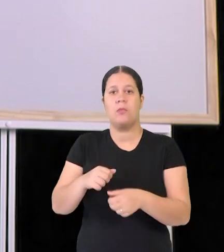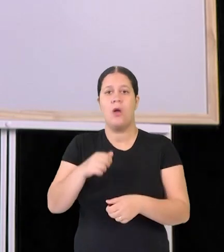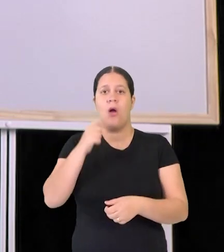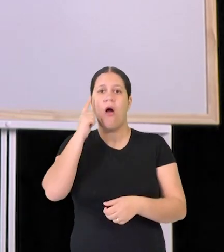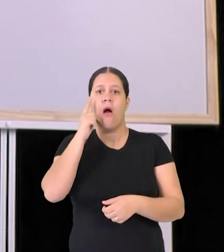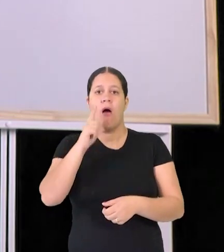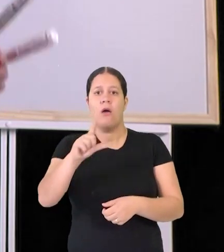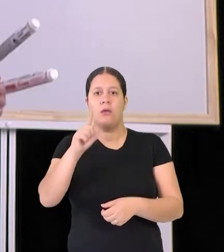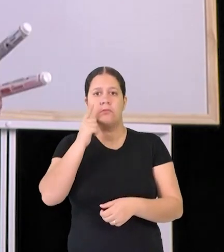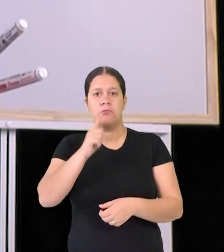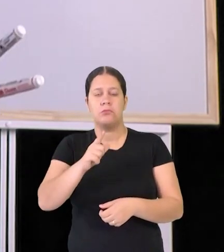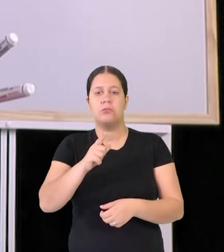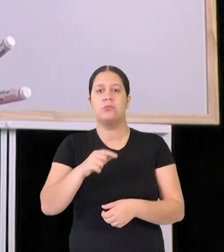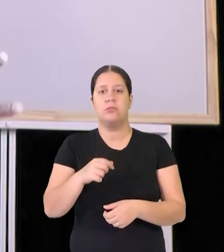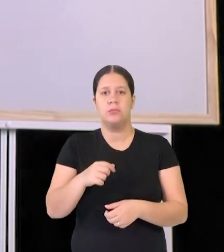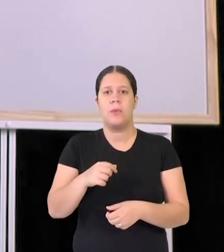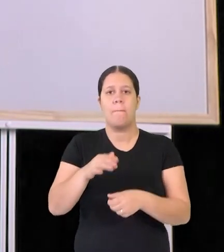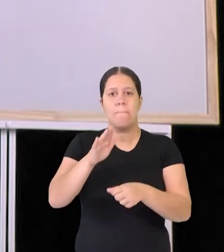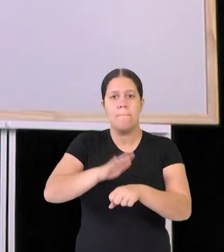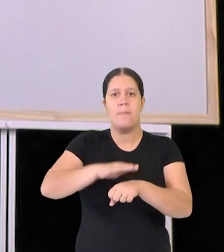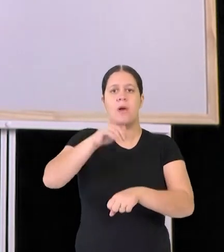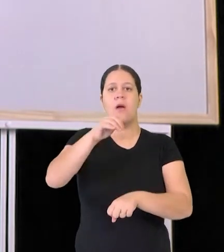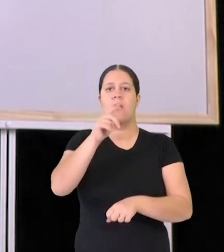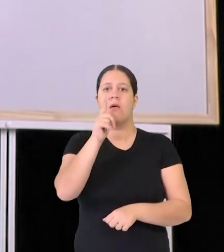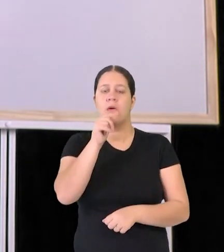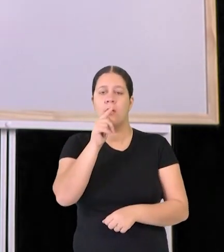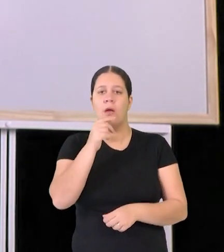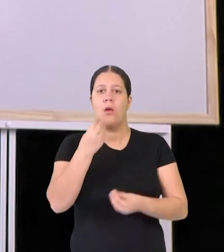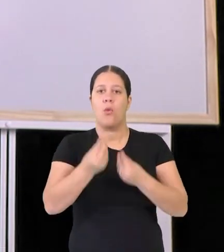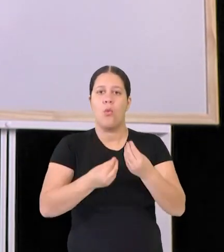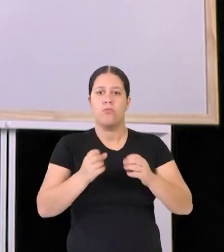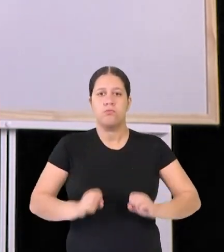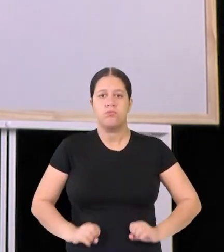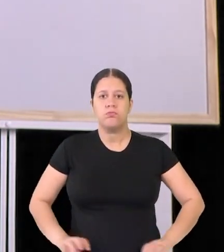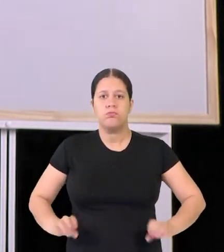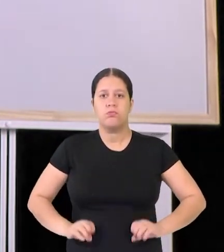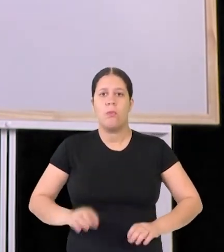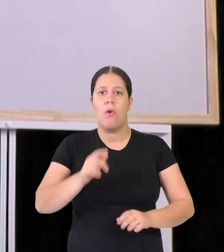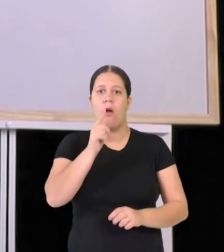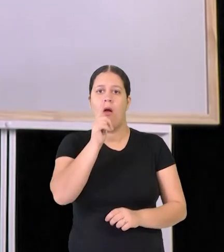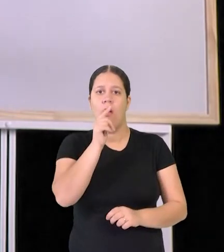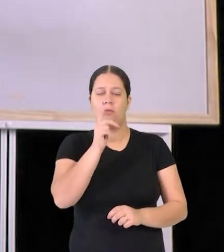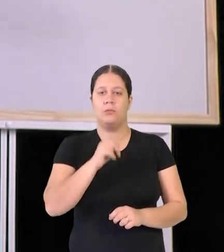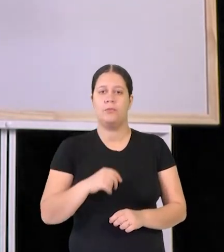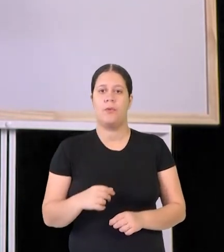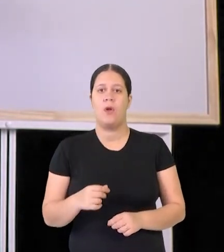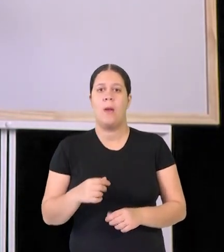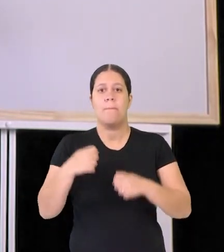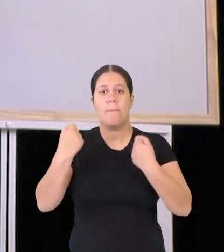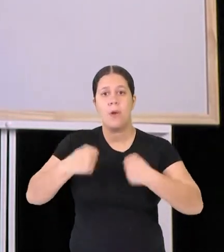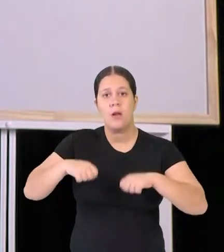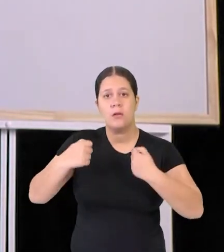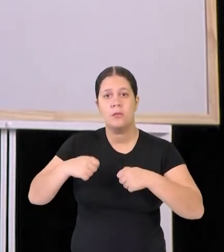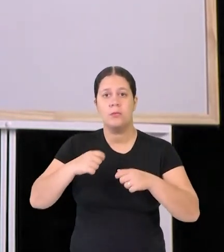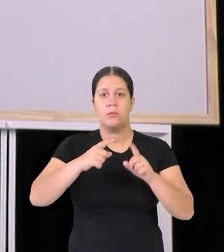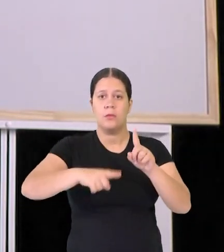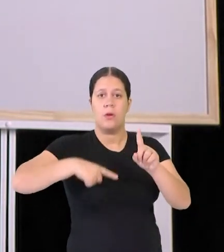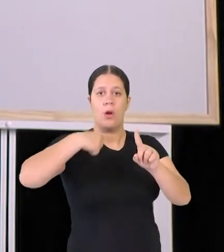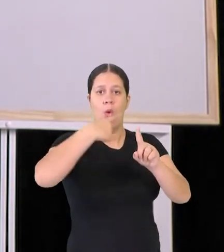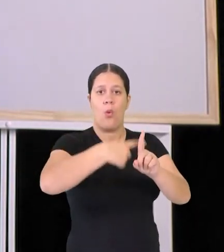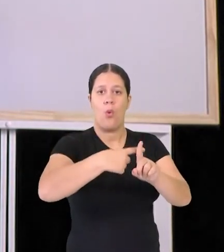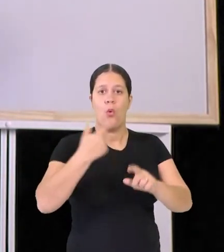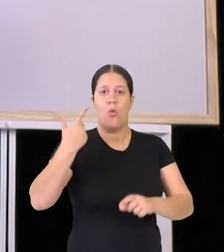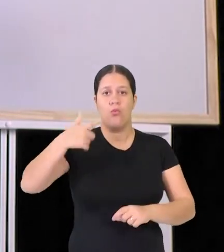do que a própria casa em si, beleza? Então a gente está falando de consumo, tranquilo? O ideal é acrescentar